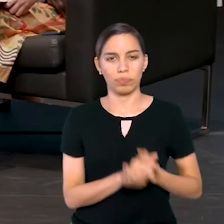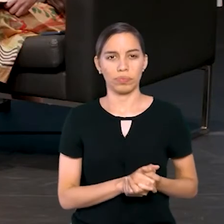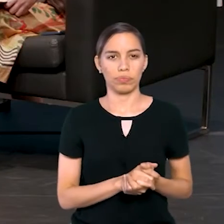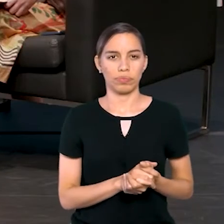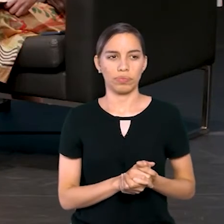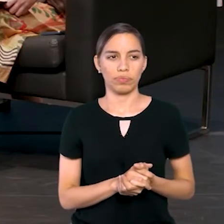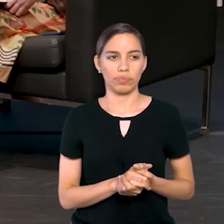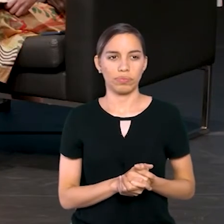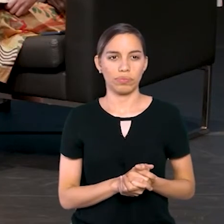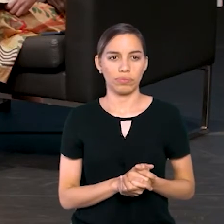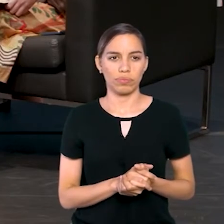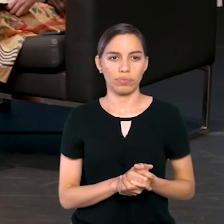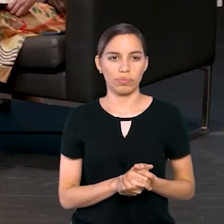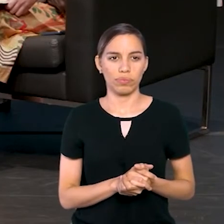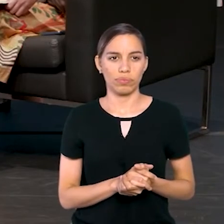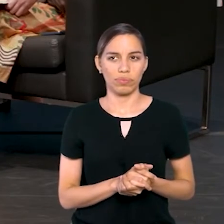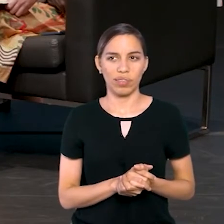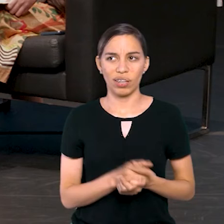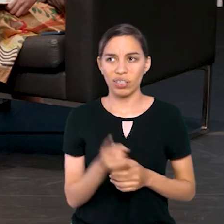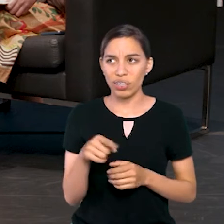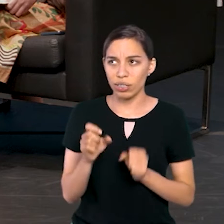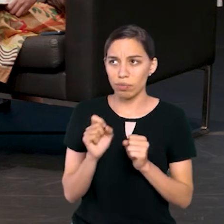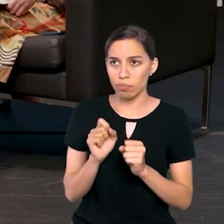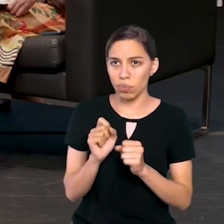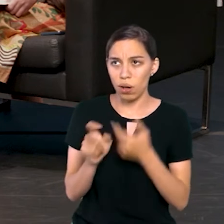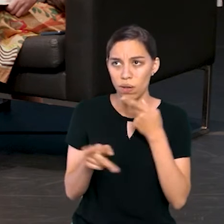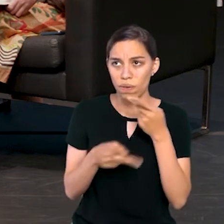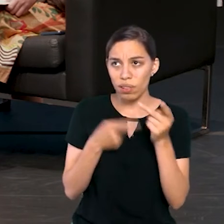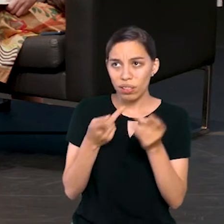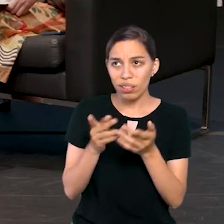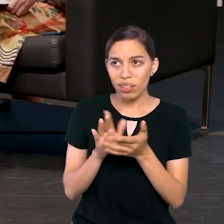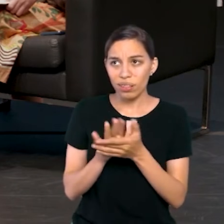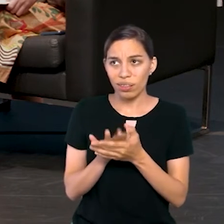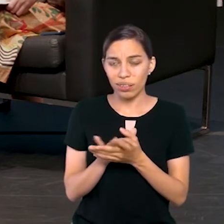Você pode comentar isso?